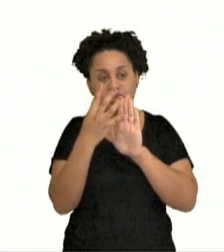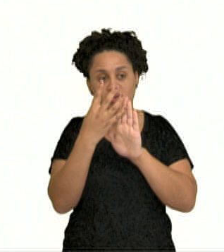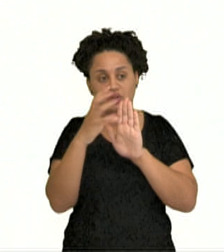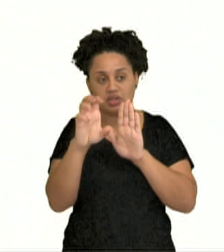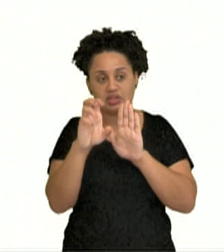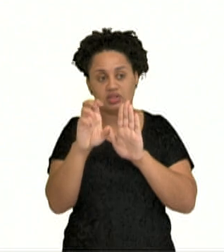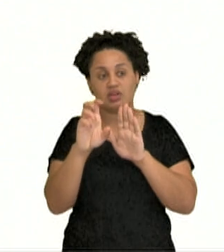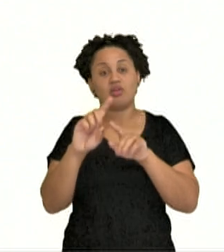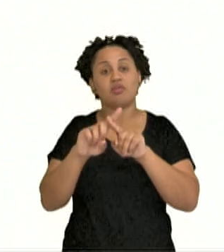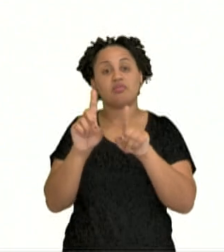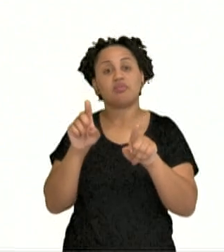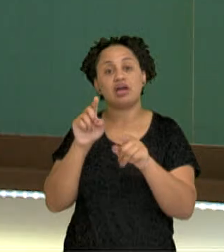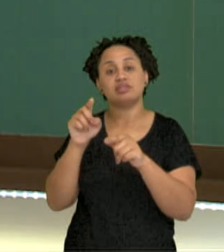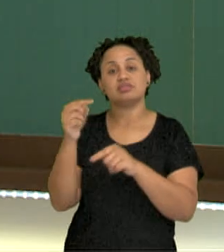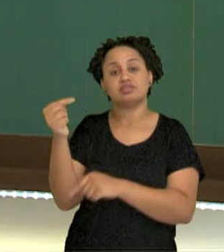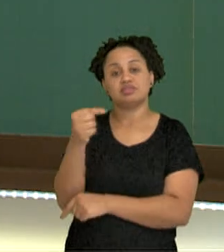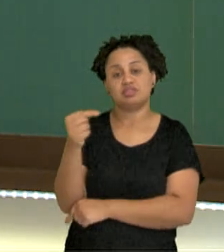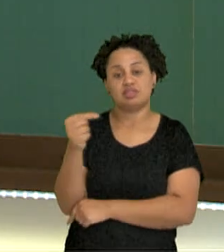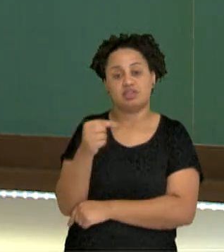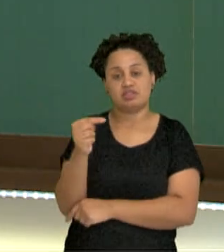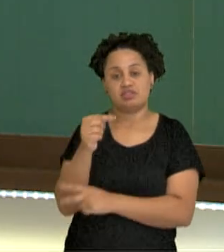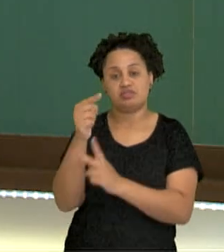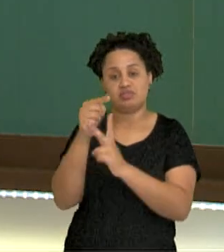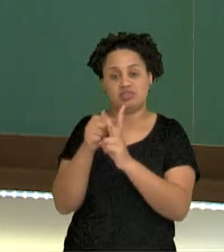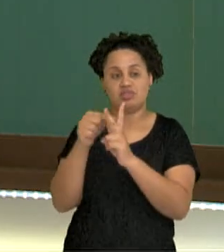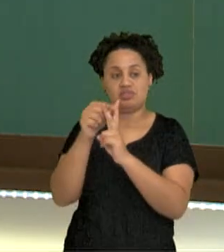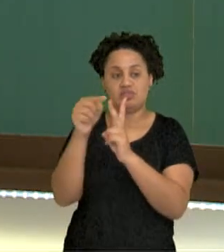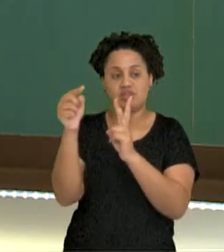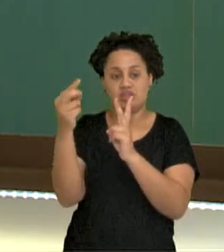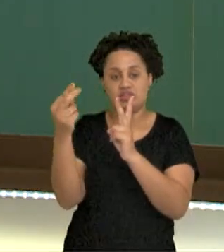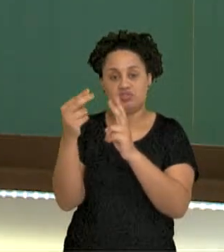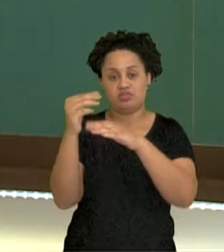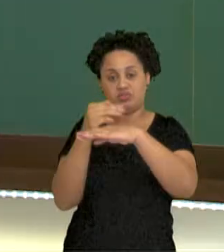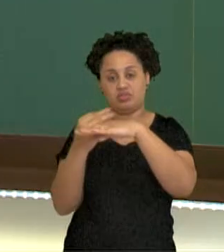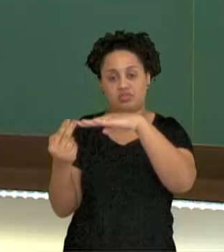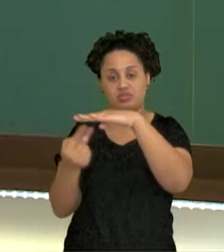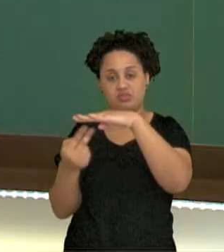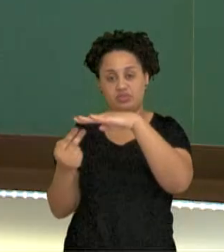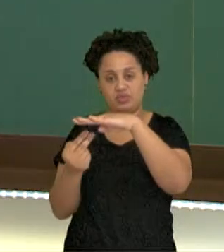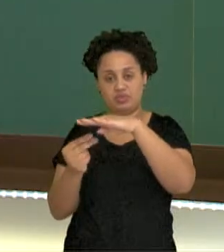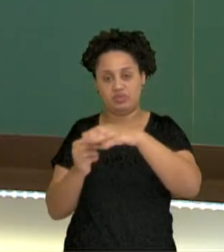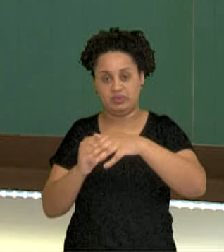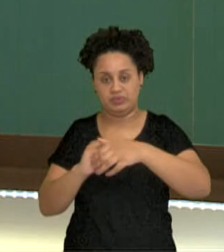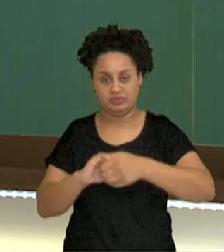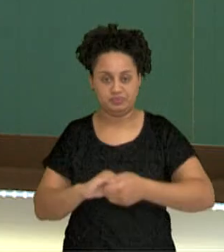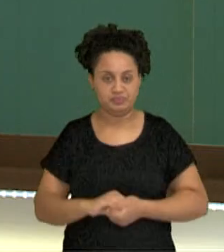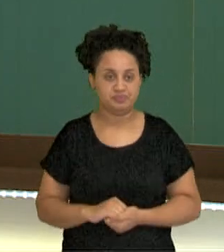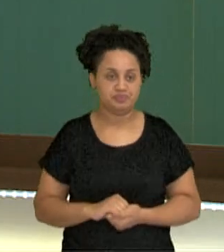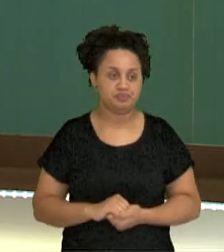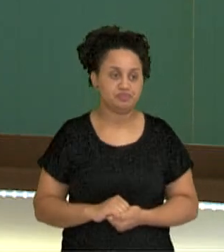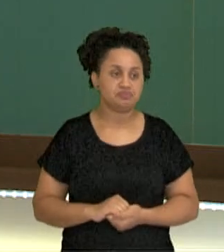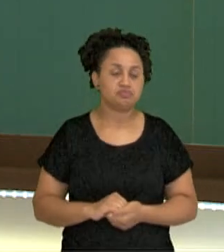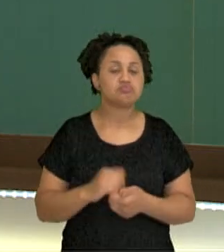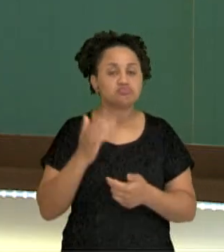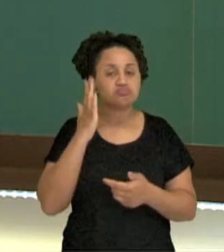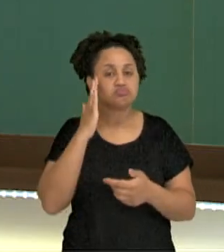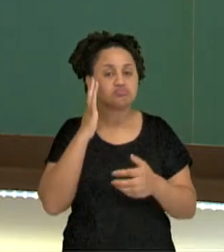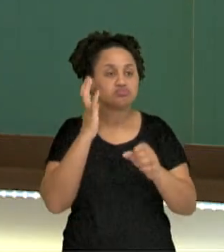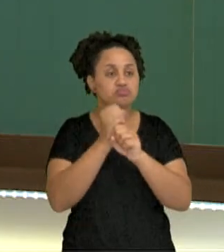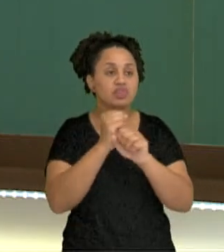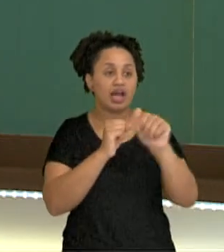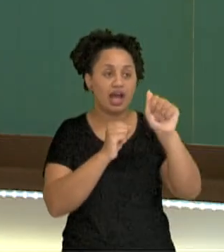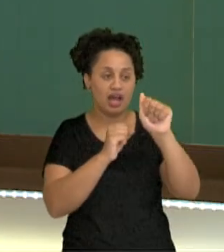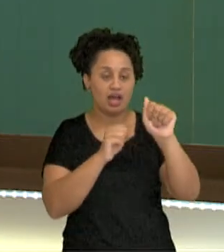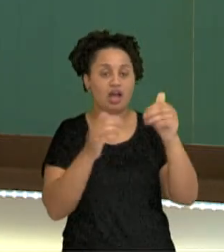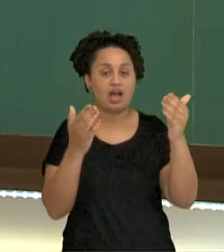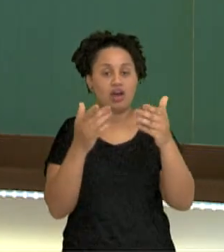graus, só que com o sinal trocado, porque nesse quadrante o seno é negativo. Calculei os valores de A,